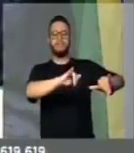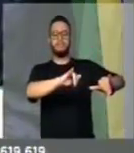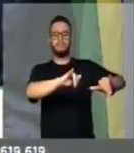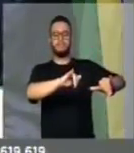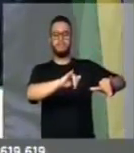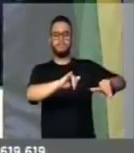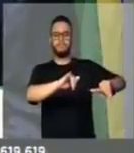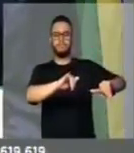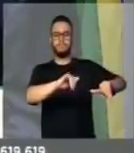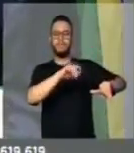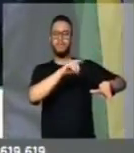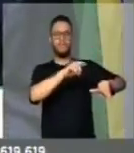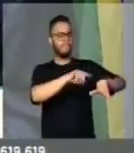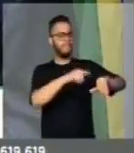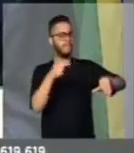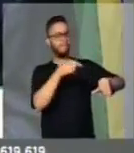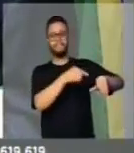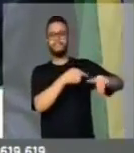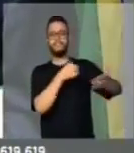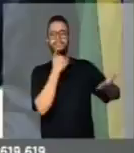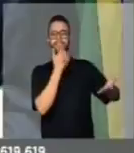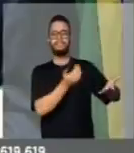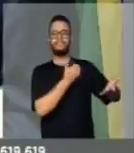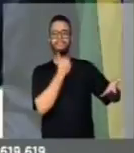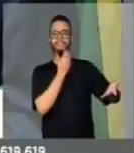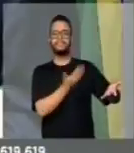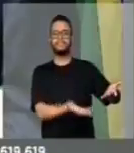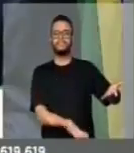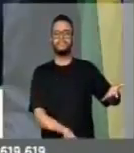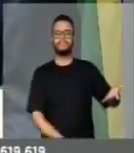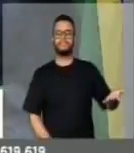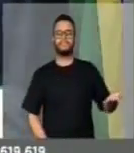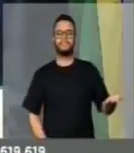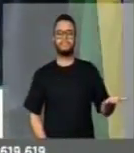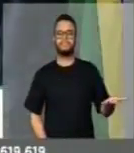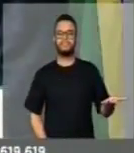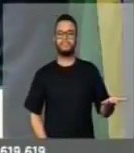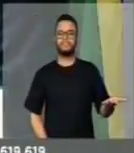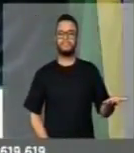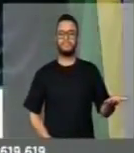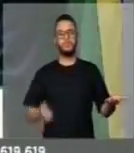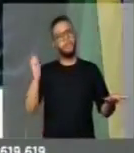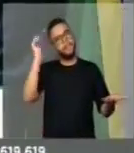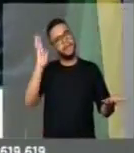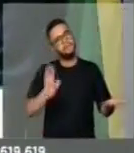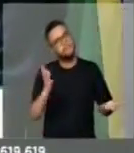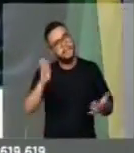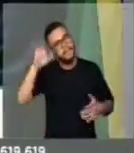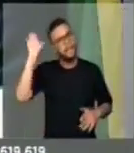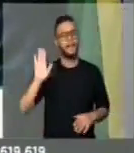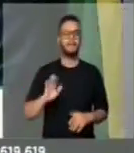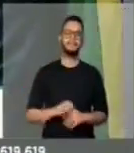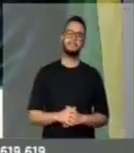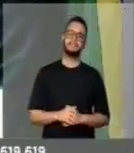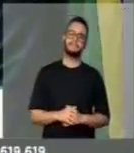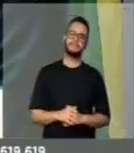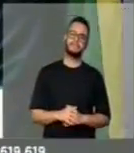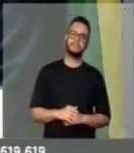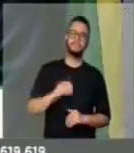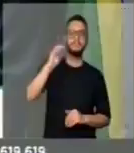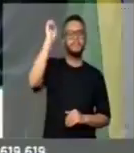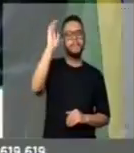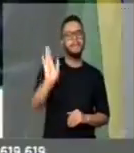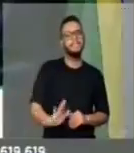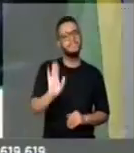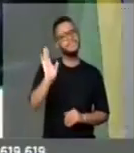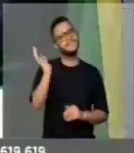sem sentido, sem fundamento. O Brasil quer mais. O Brasil quer virar a